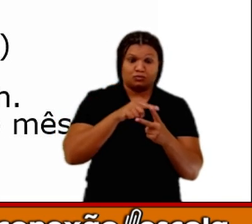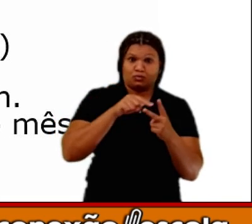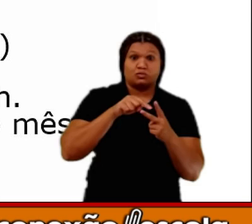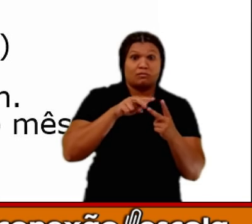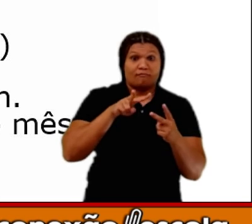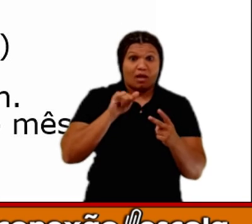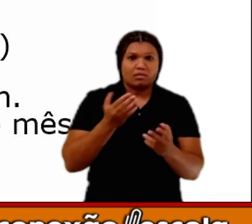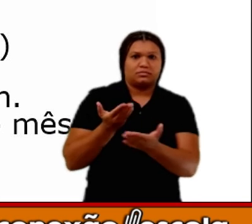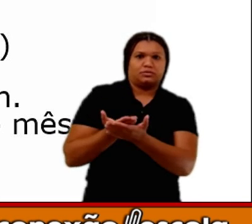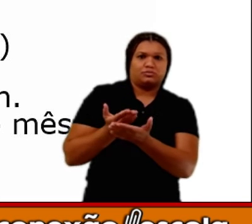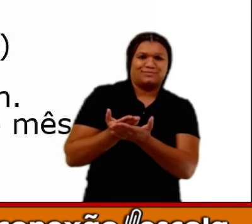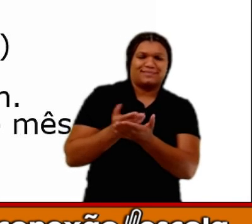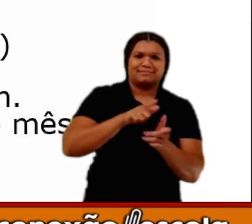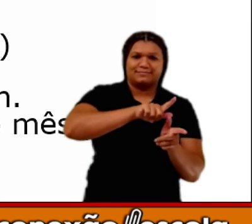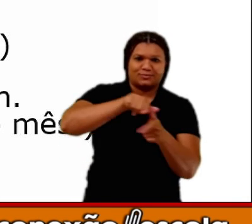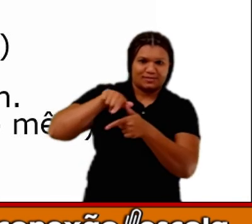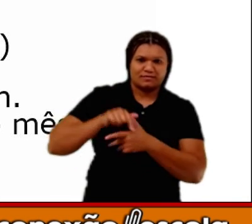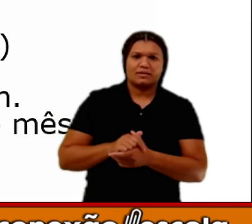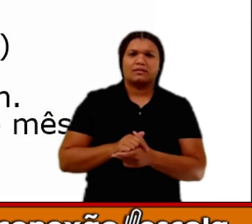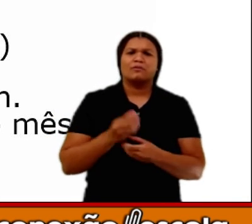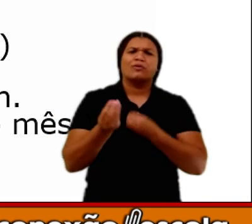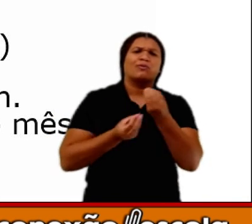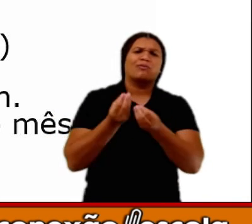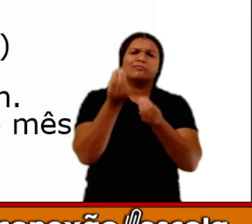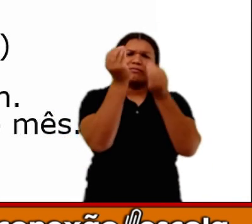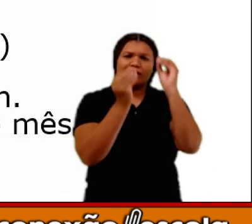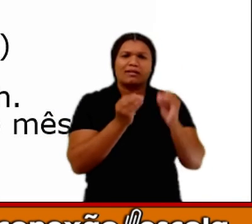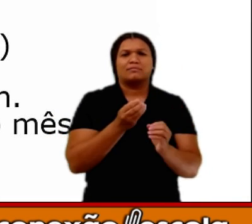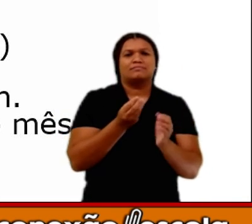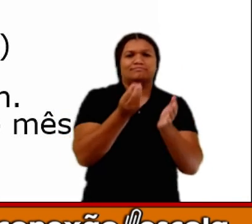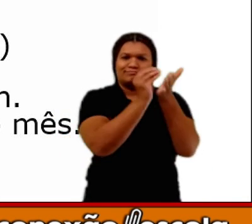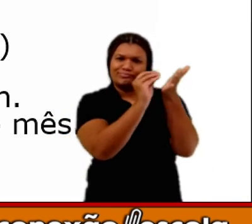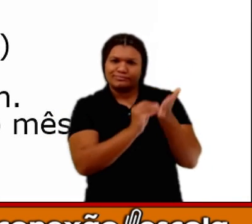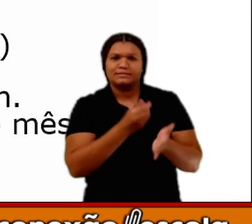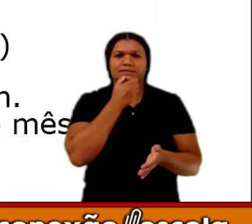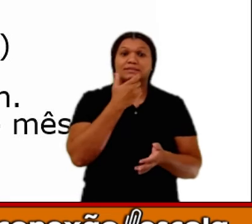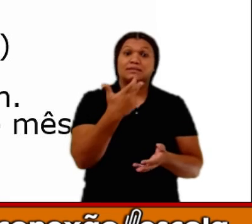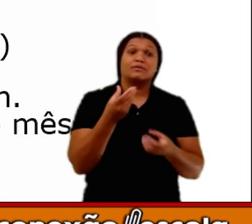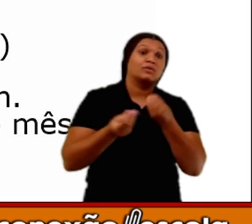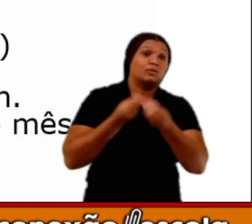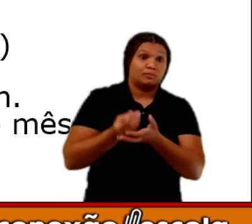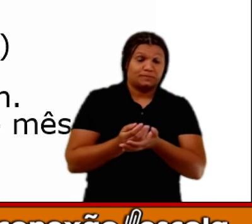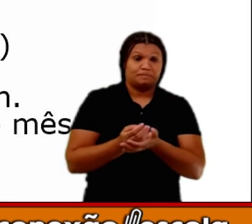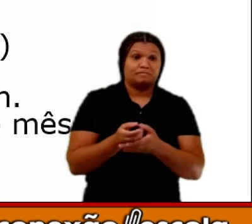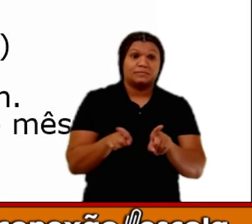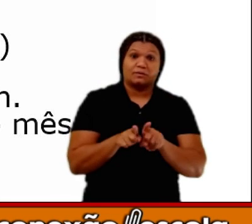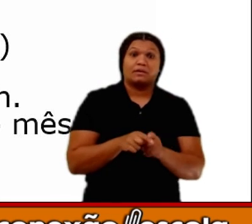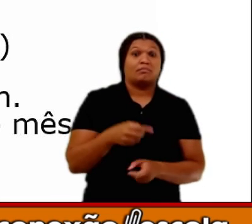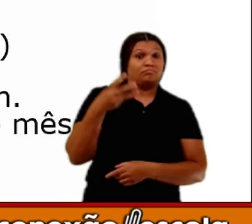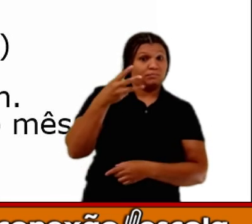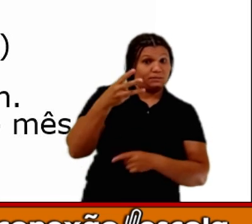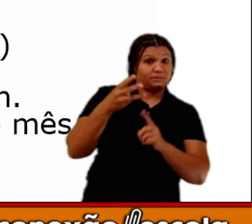como é que vai ficar essa frase em inglês vão estudar geografia da mesma forma a terceira frase né